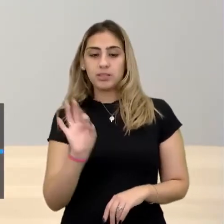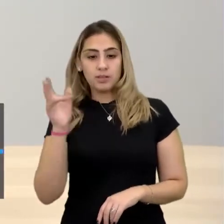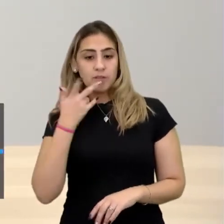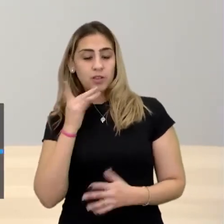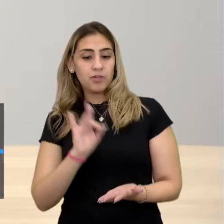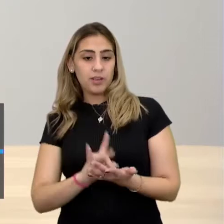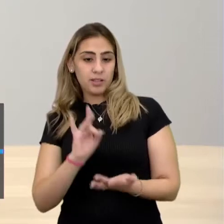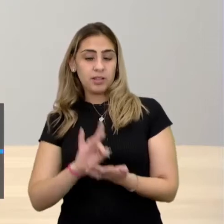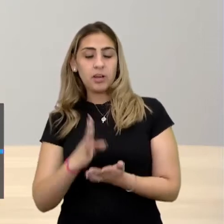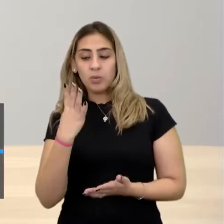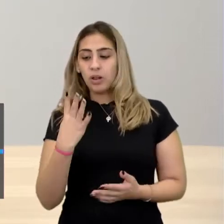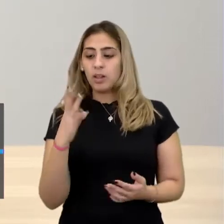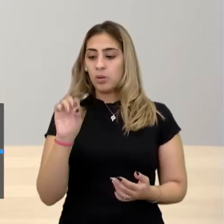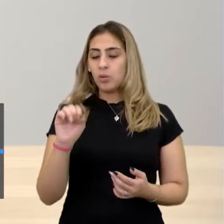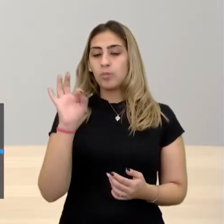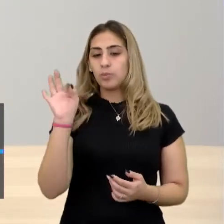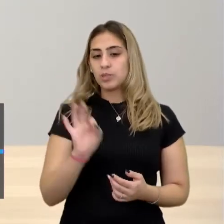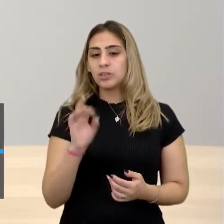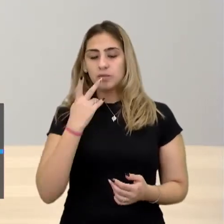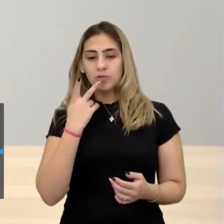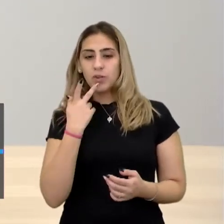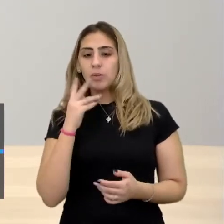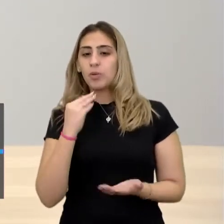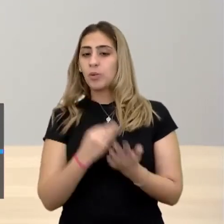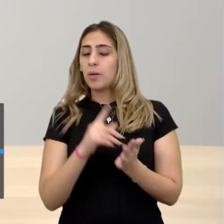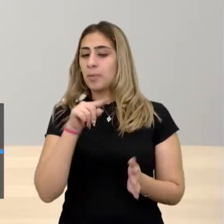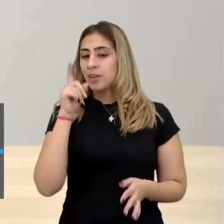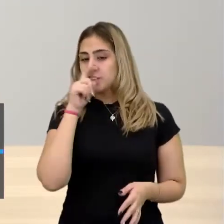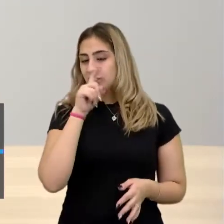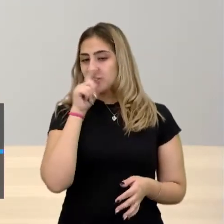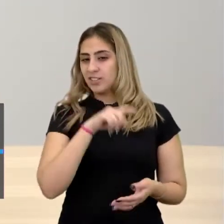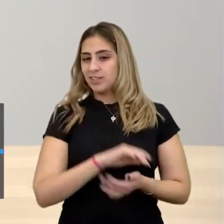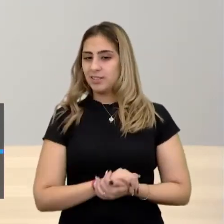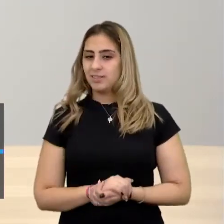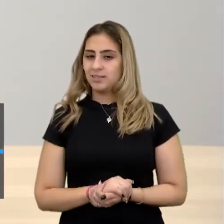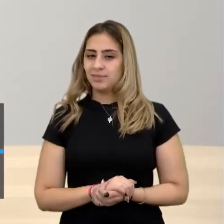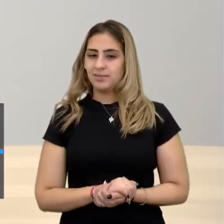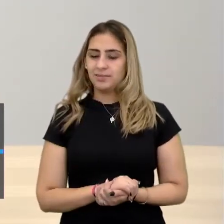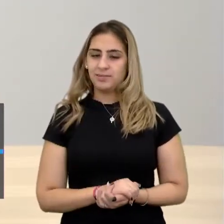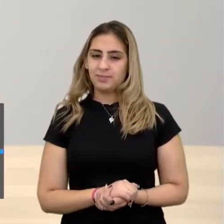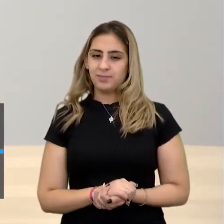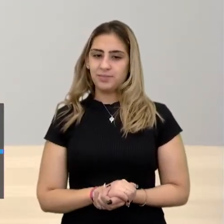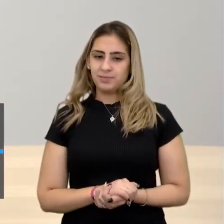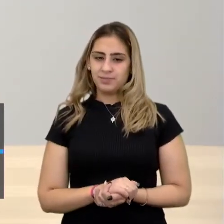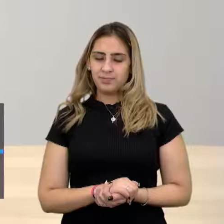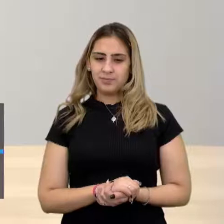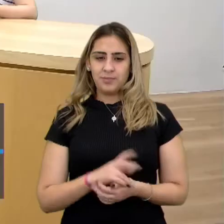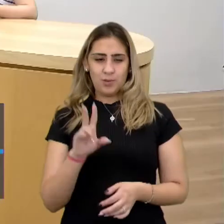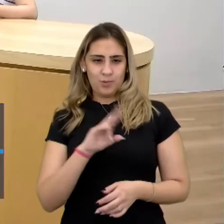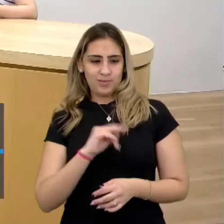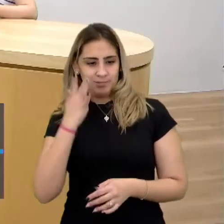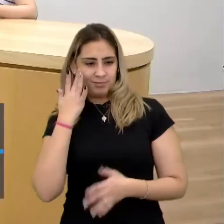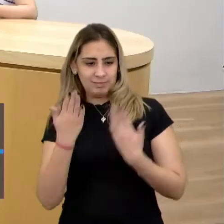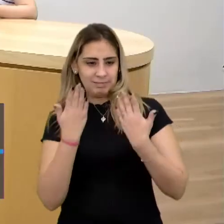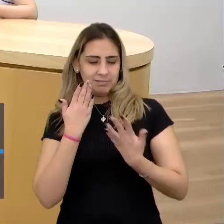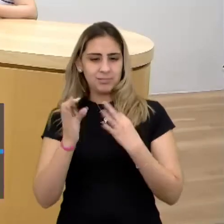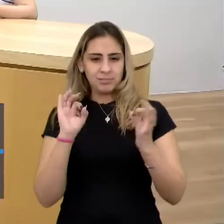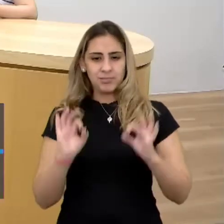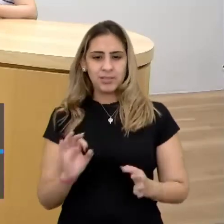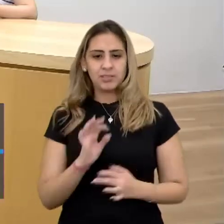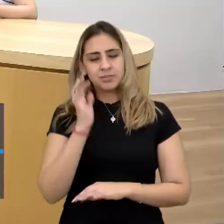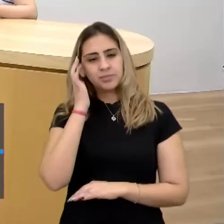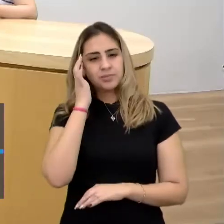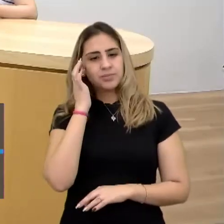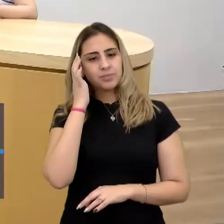colocou fato e 48% colocou fake. Nossa, ficou bem, né? Ali, 50%, É 50%. verdade. E aí, Giba, o que você tem